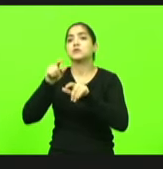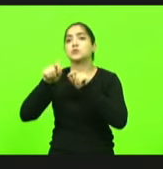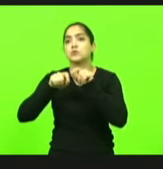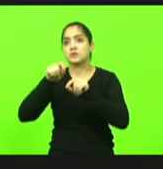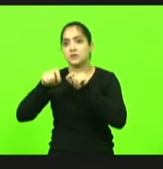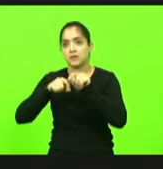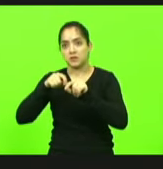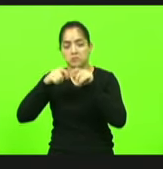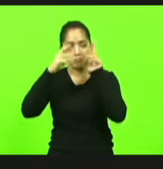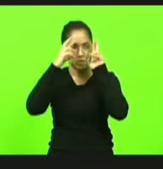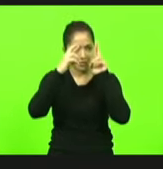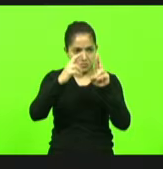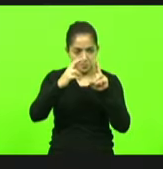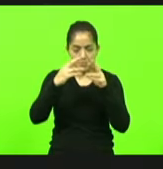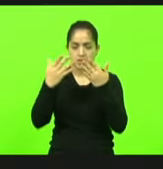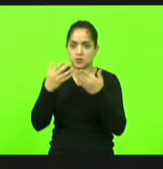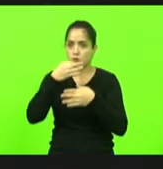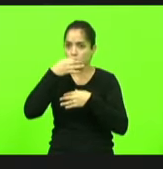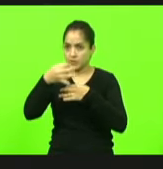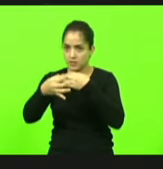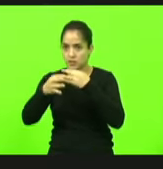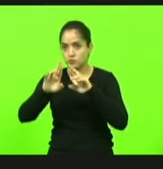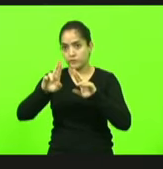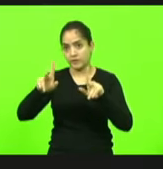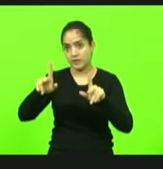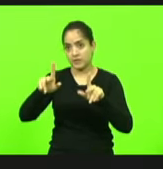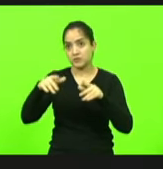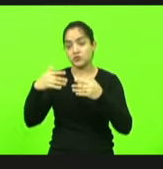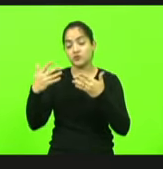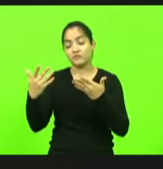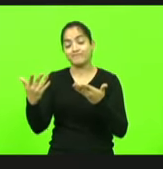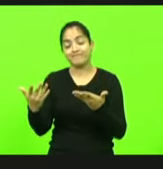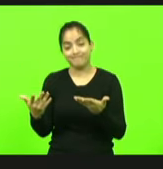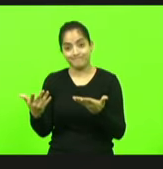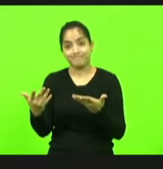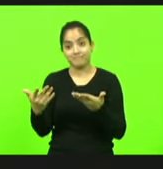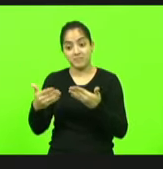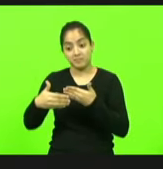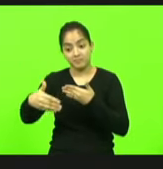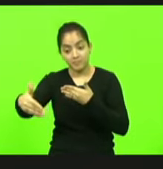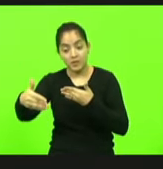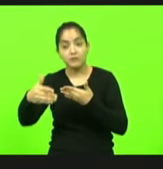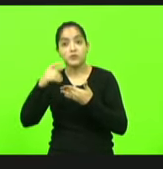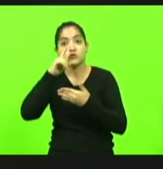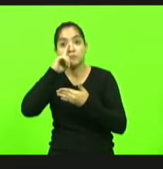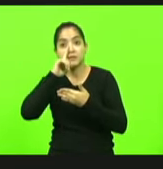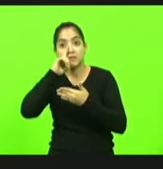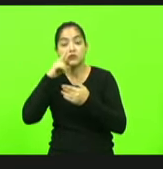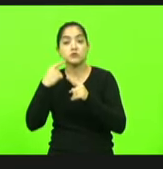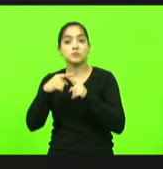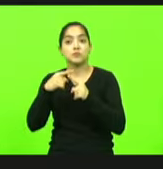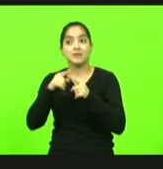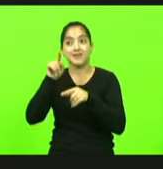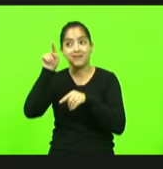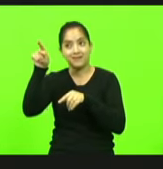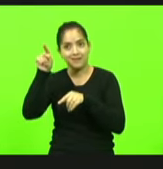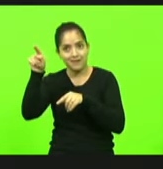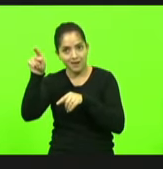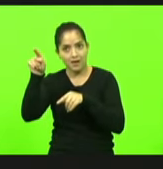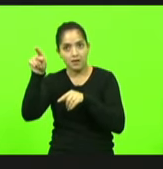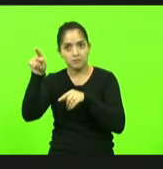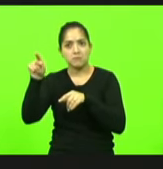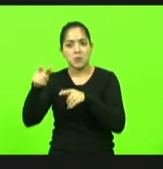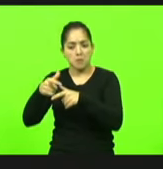às divergências, na minha opinião, abre um precedente muito perigoso, porque o recurso lá em Brasília também é